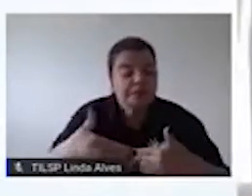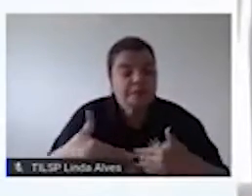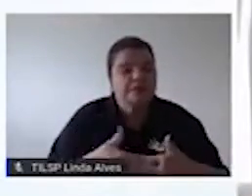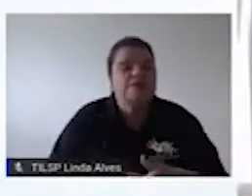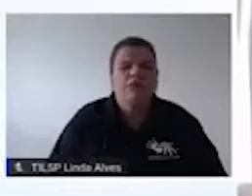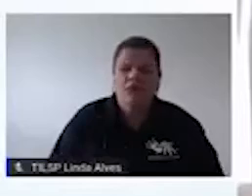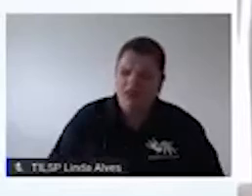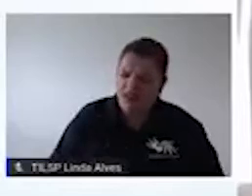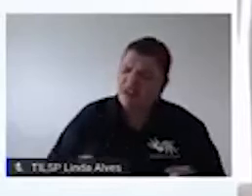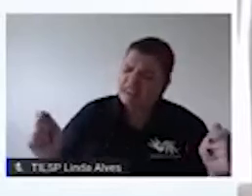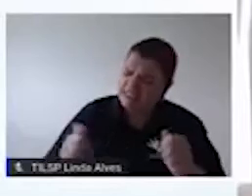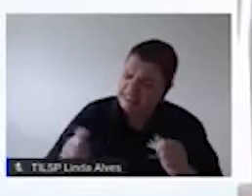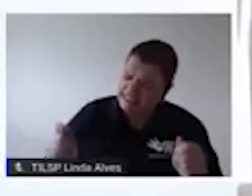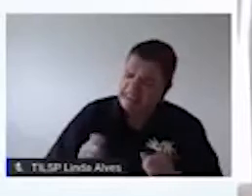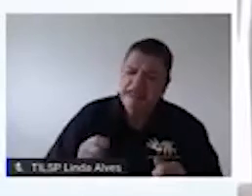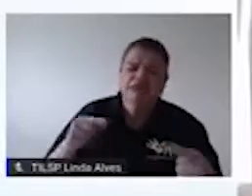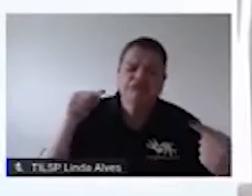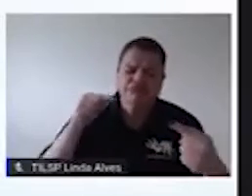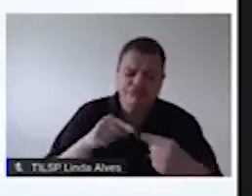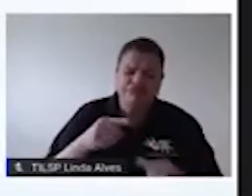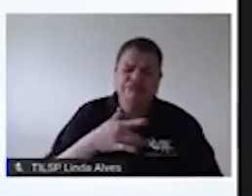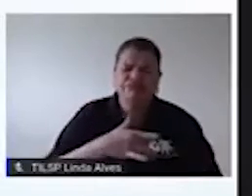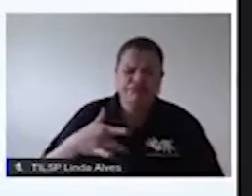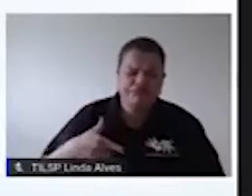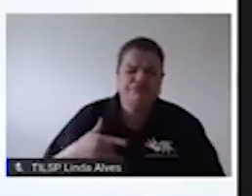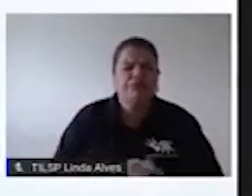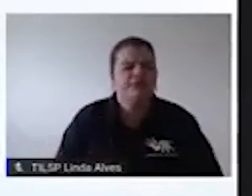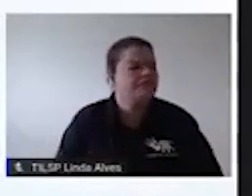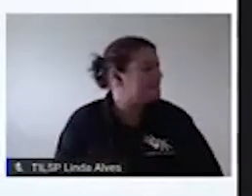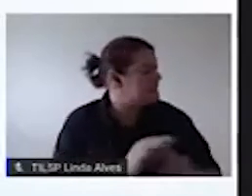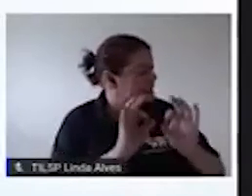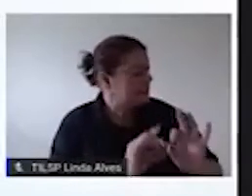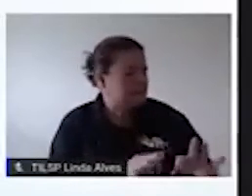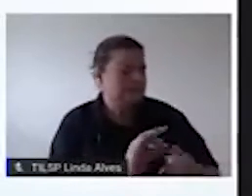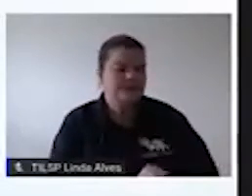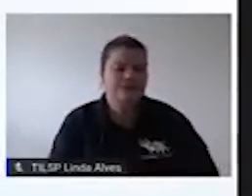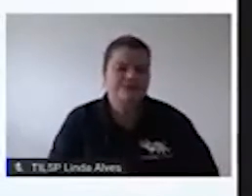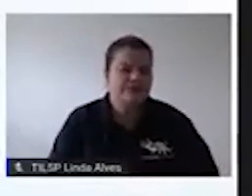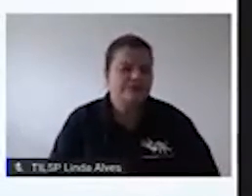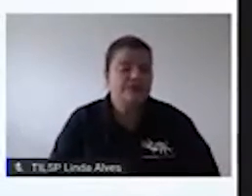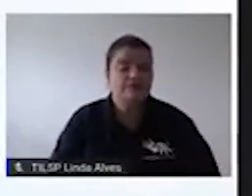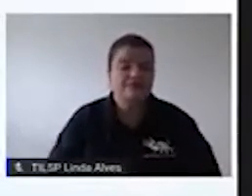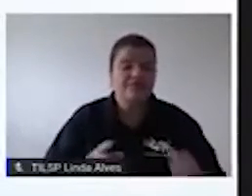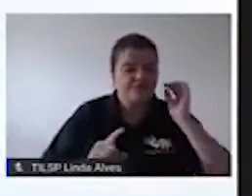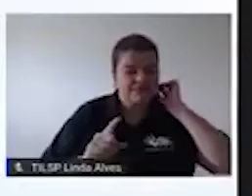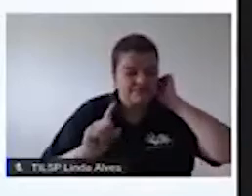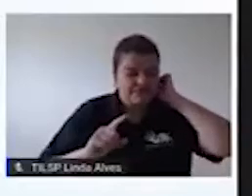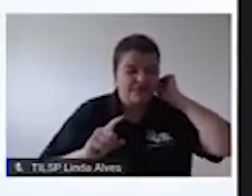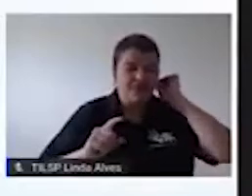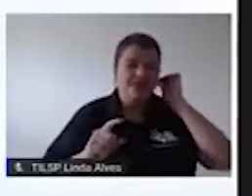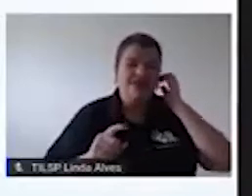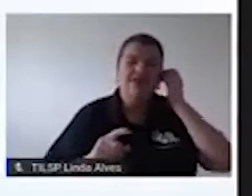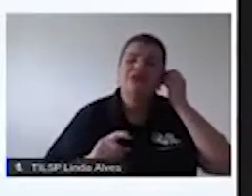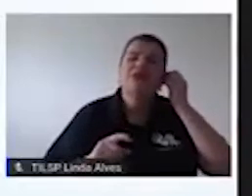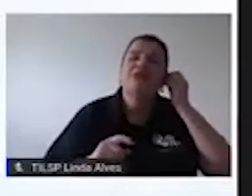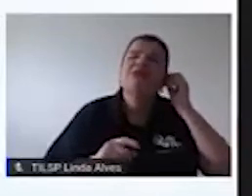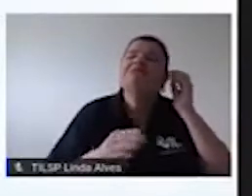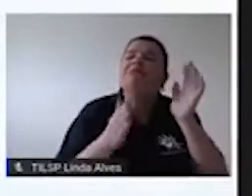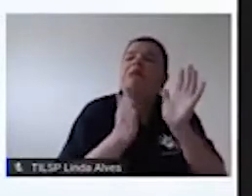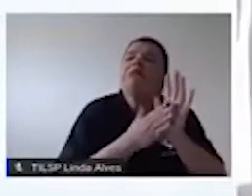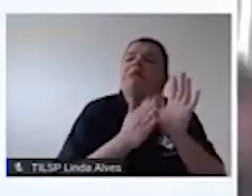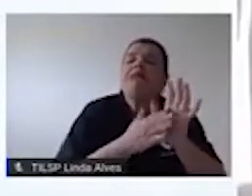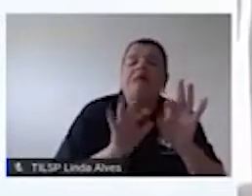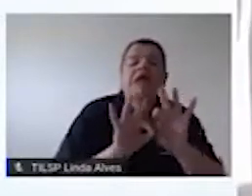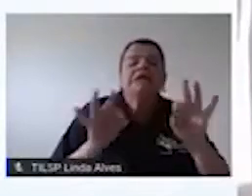mas é claro que tem né? a ver com saúde, com certeza. Então, ela não pode ser tratada como uma pauta